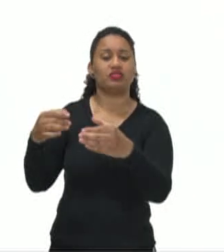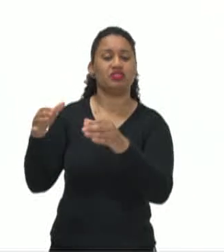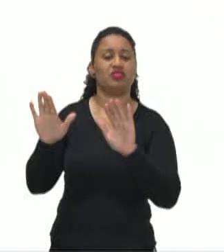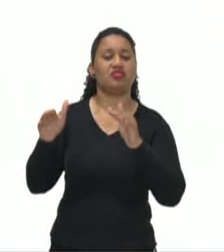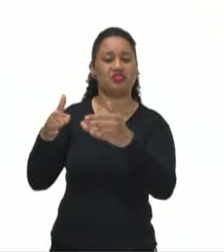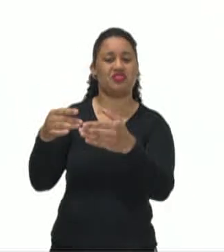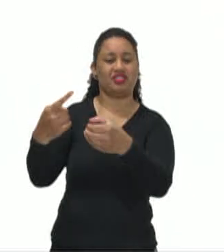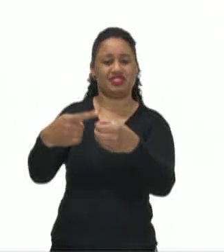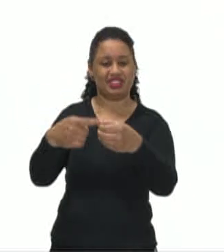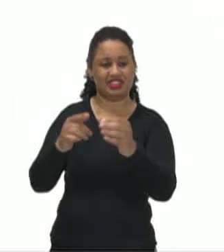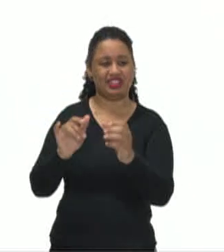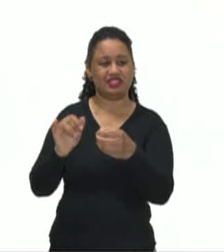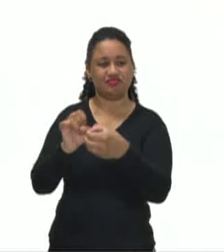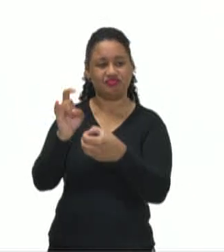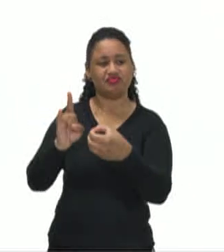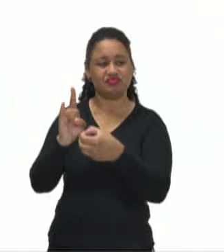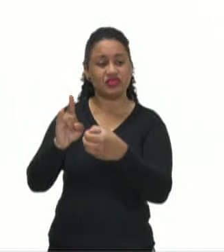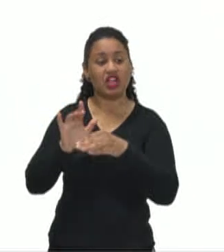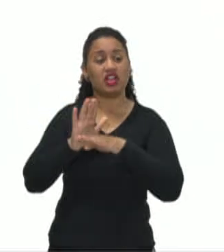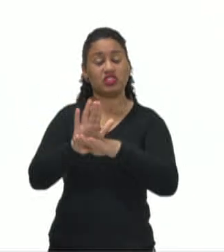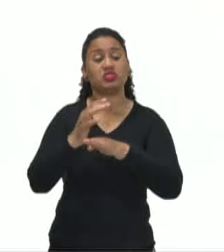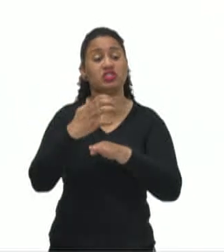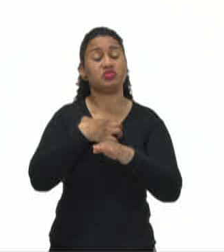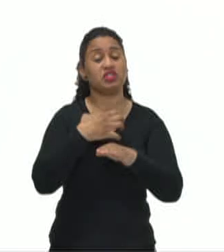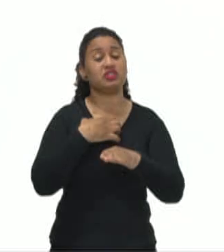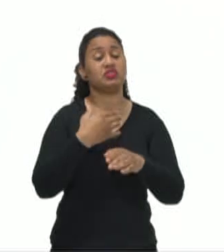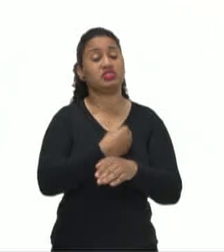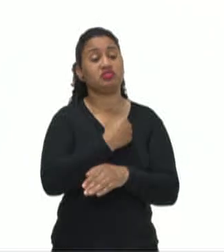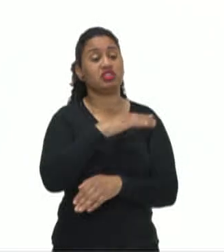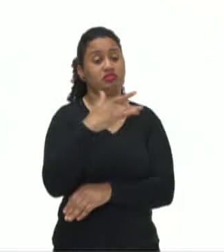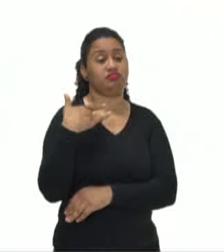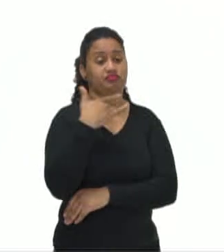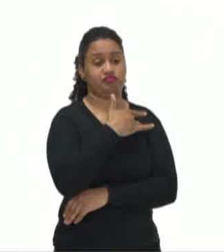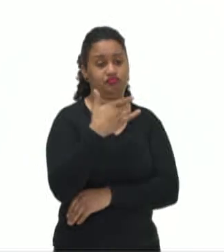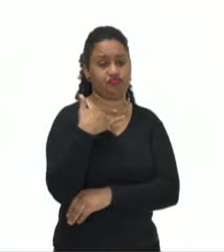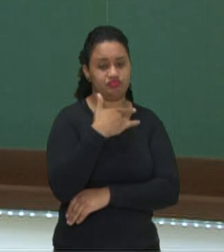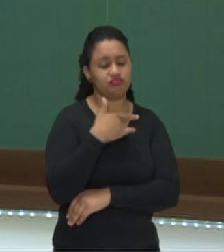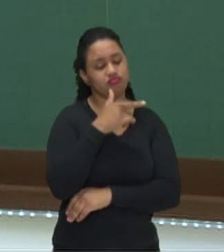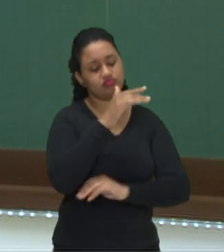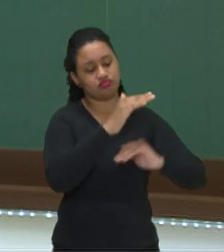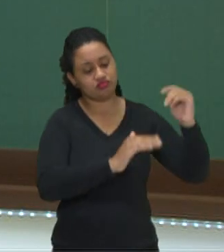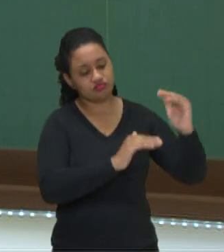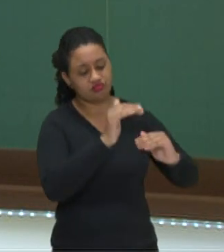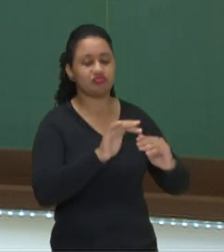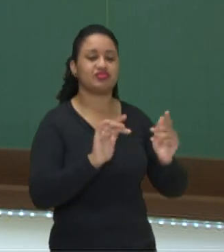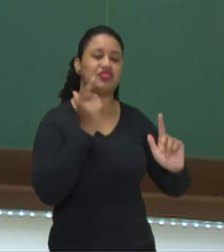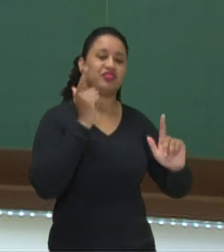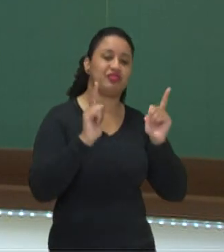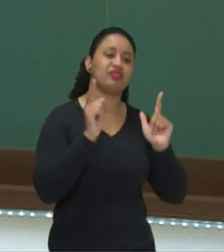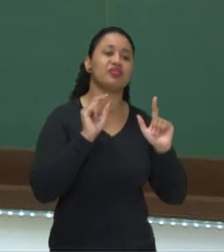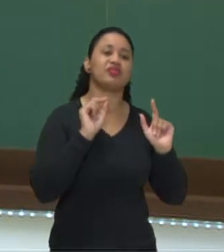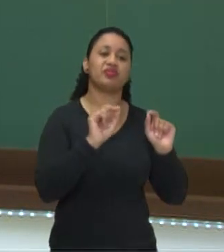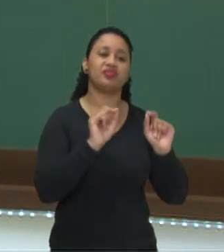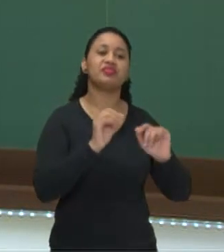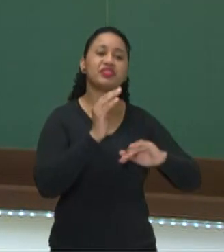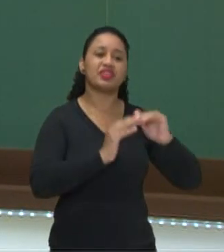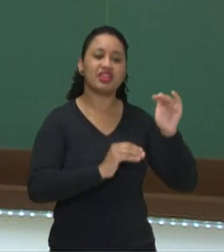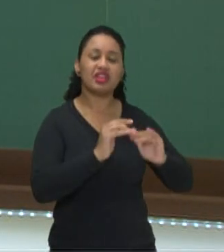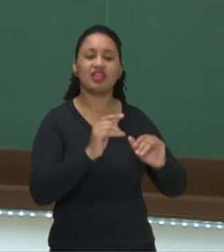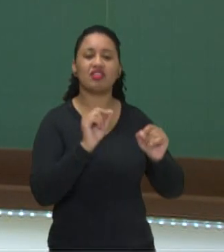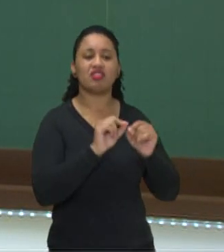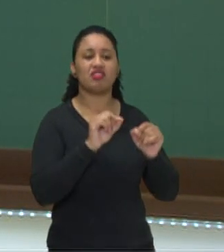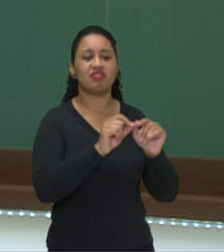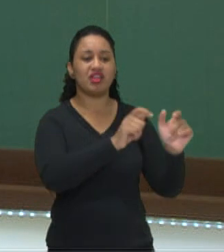urbanizada, favorecendo um estilo de vida mais saudável. Então, essas práticas corporais de aventura, essas que são realizadas